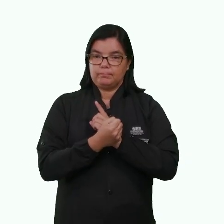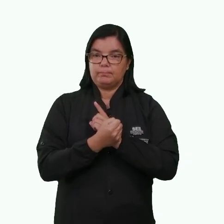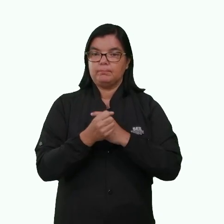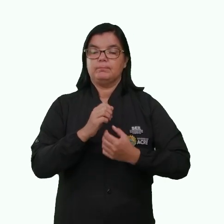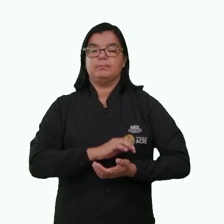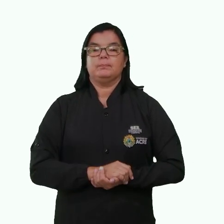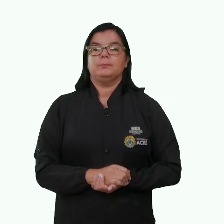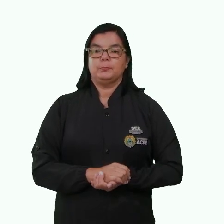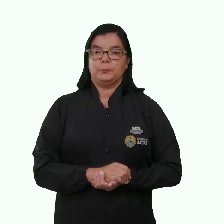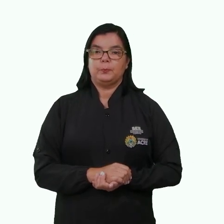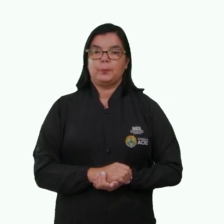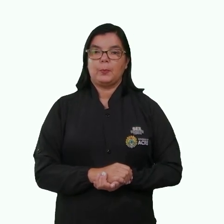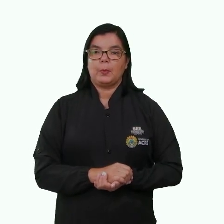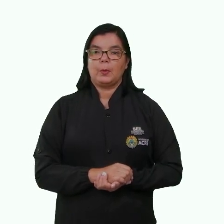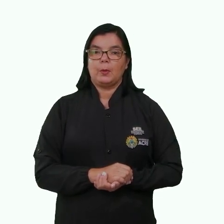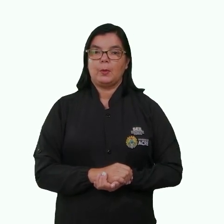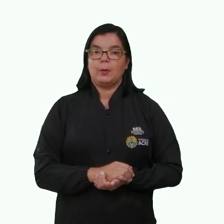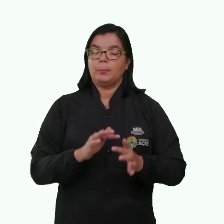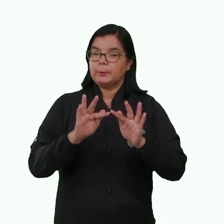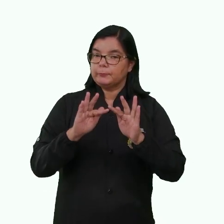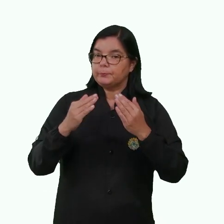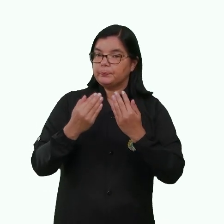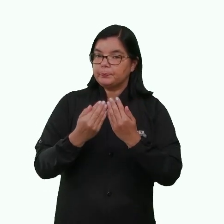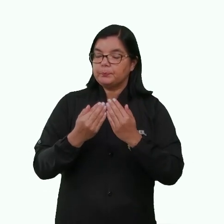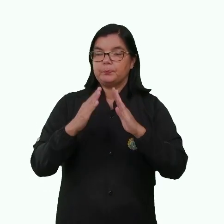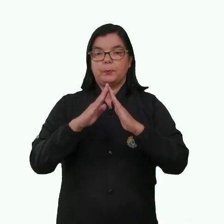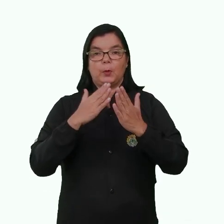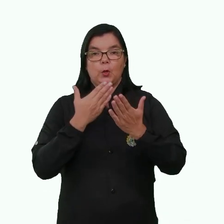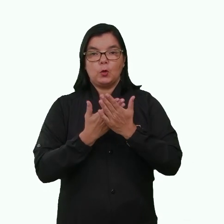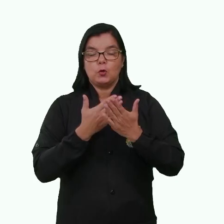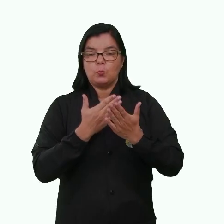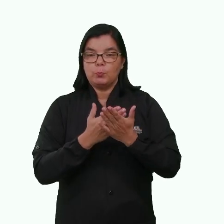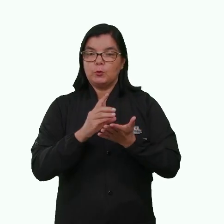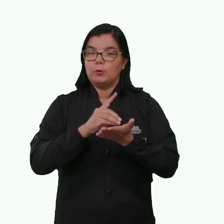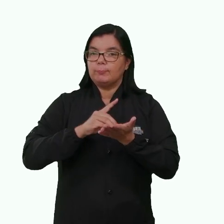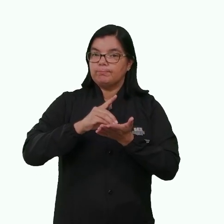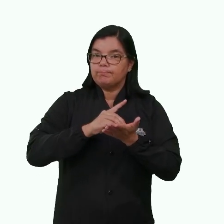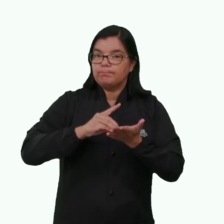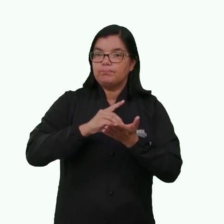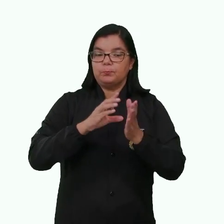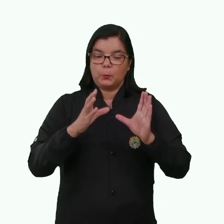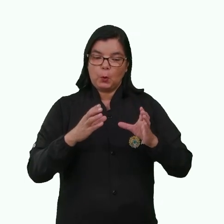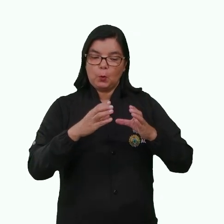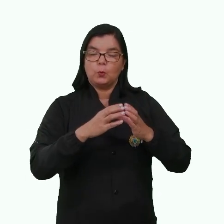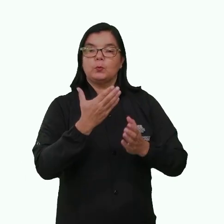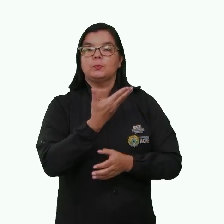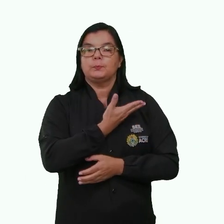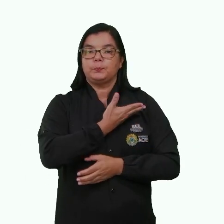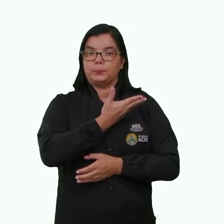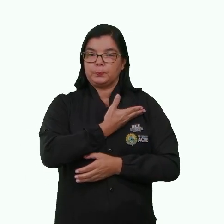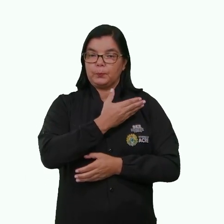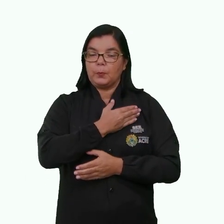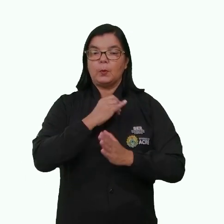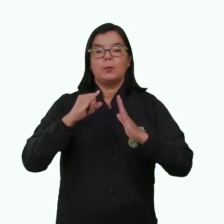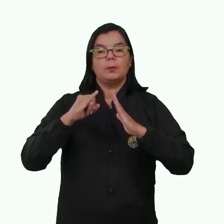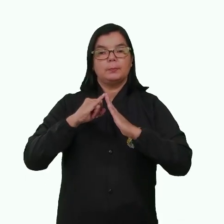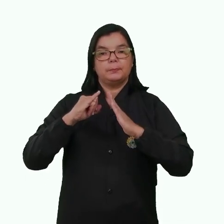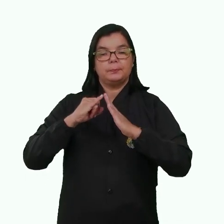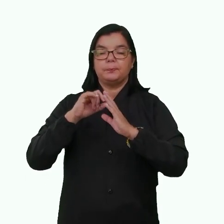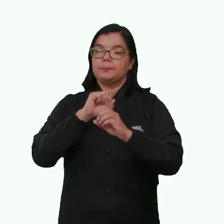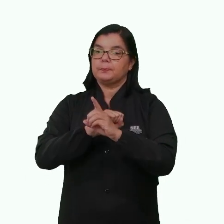de socialização. Família, escola, mídia, grupos de amigos e